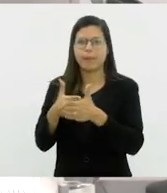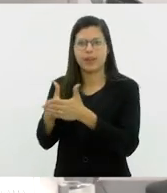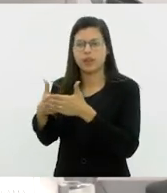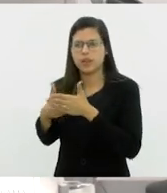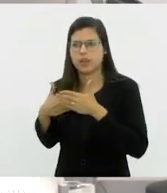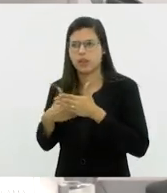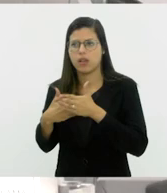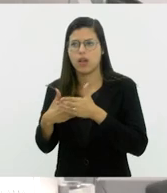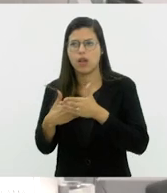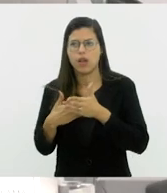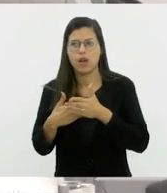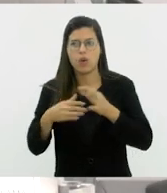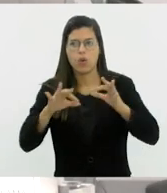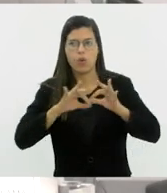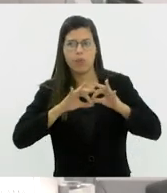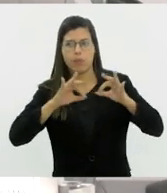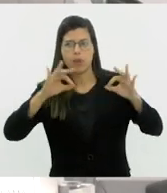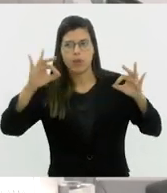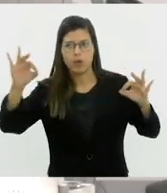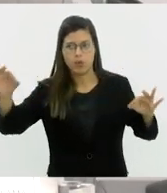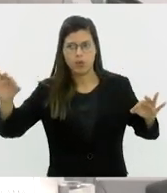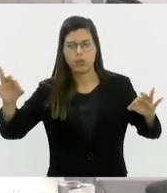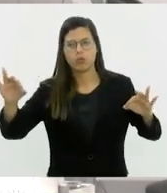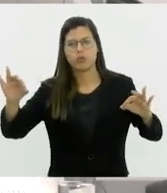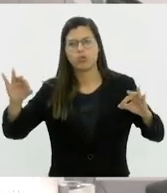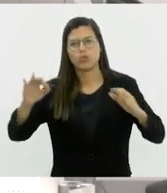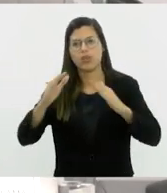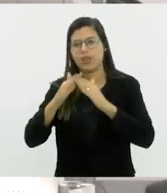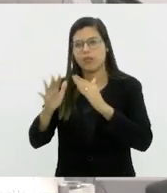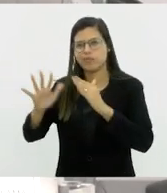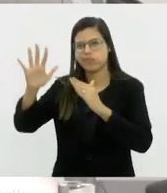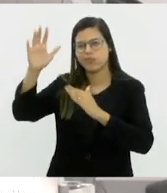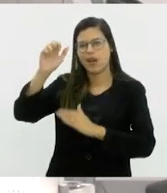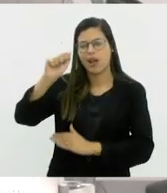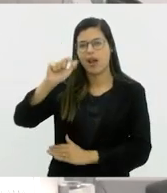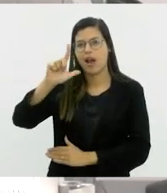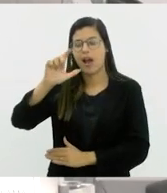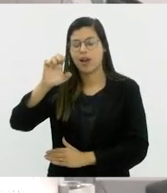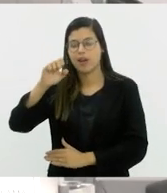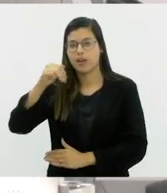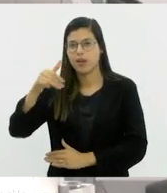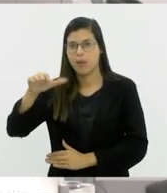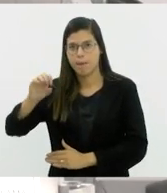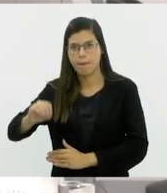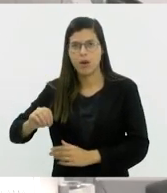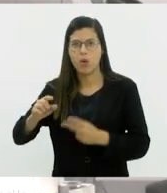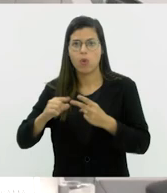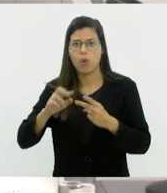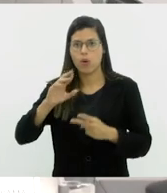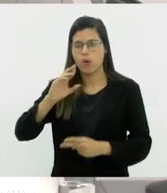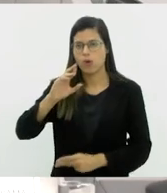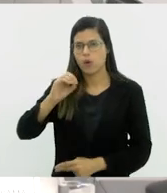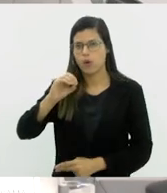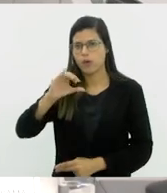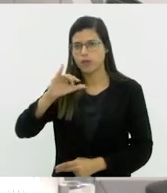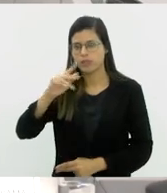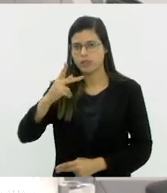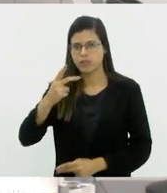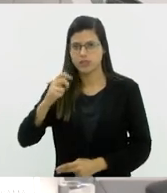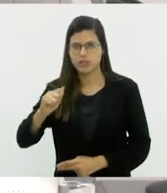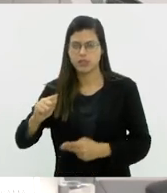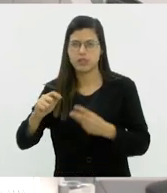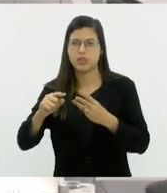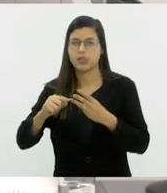o percurso em cima do Alemão, da Rocinha e do Santa Marta. Geralmente as pessoas ficam dizendo que isso é coisa